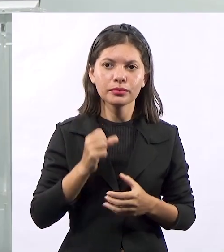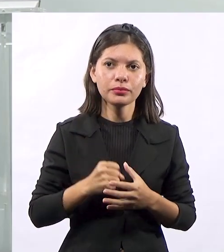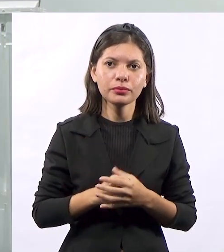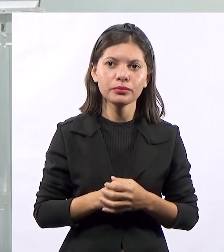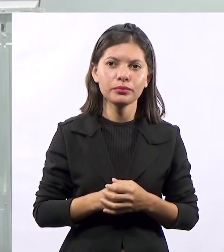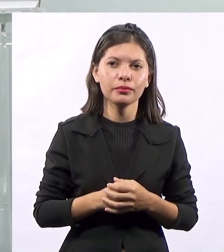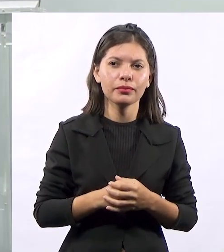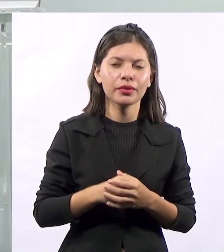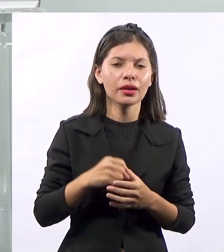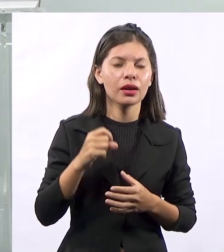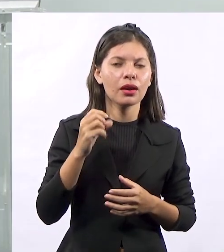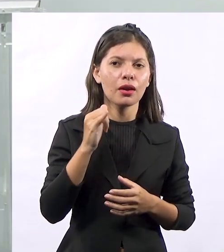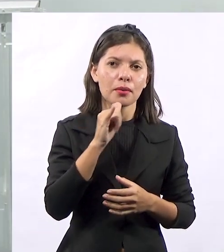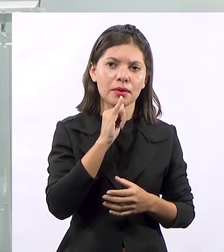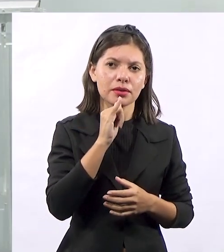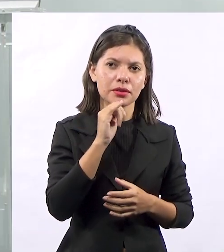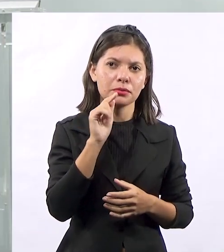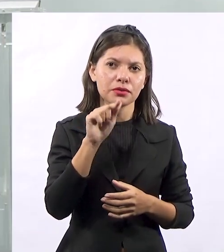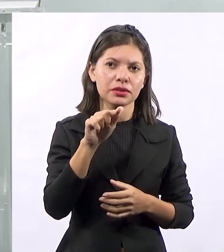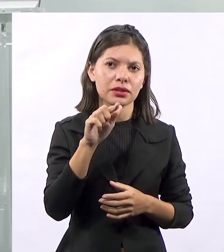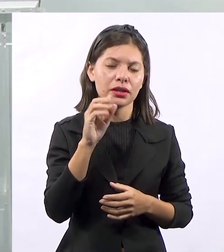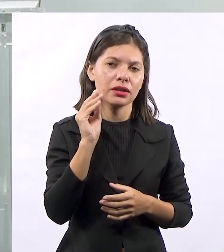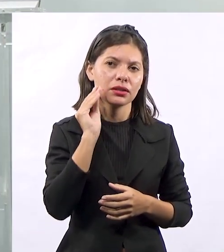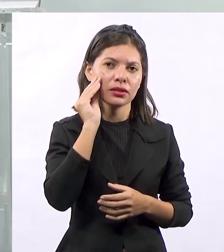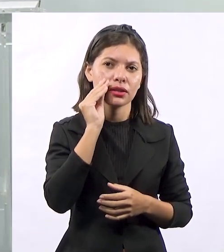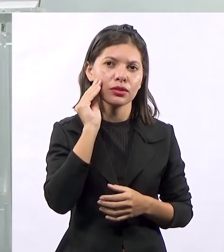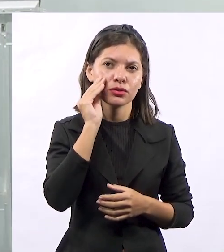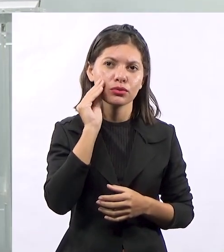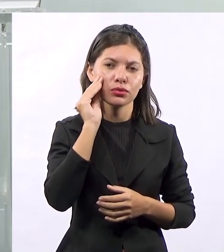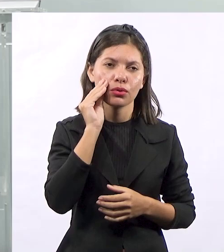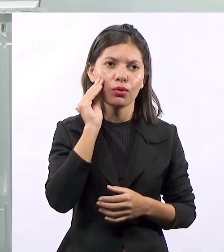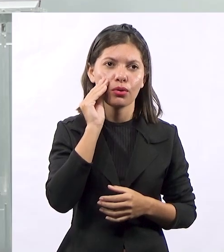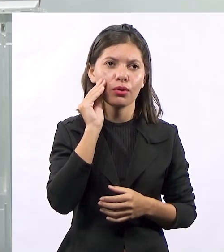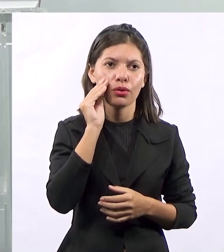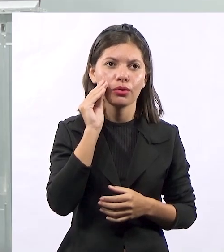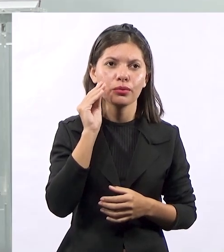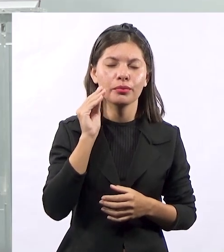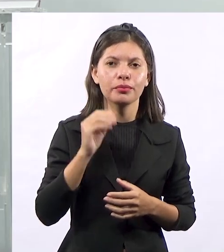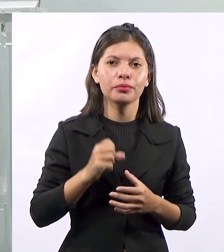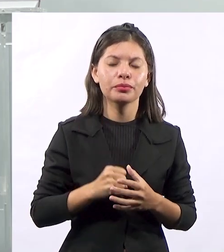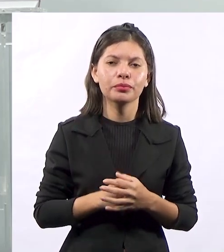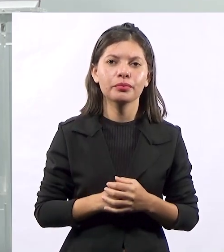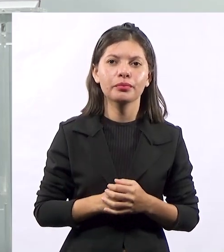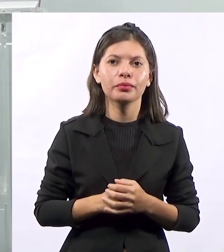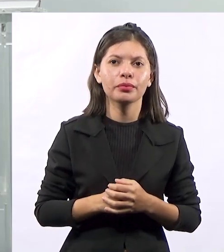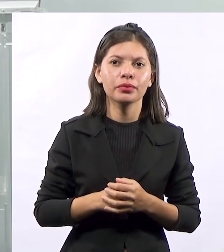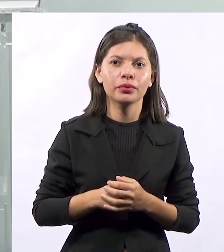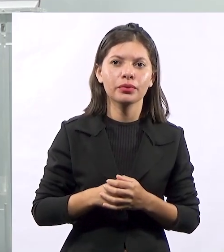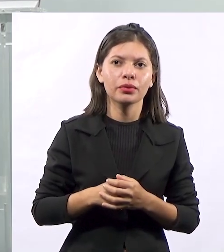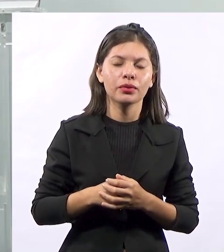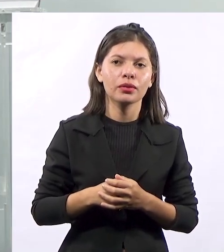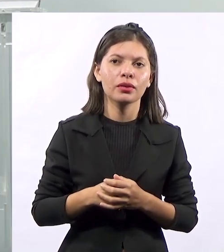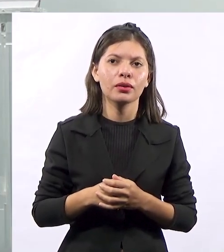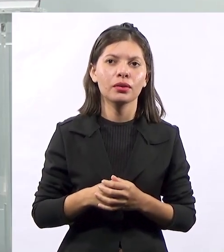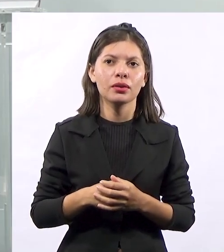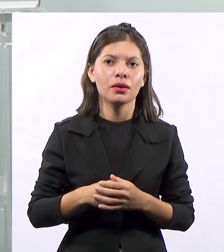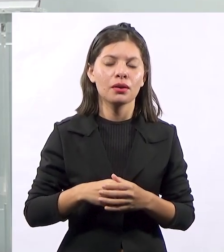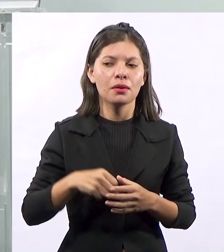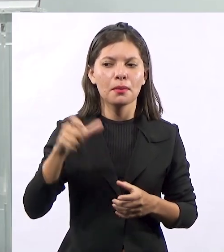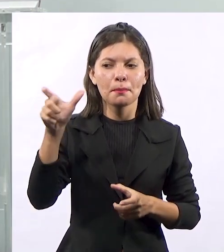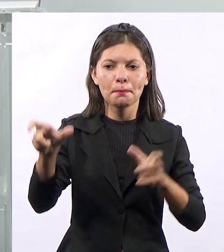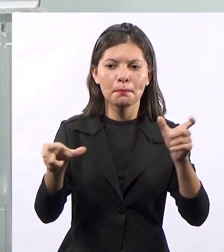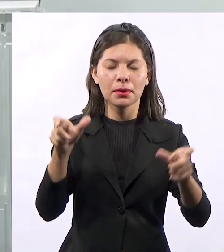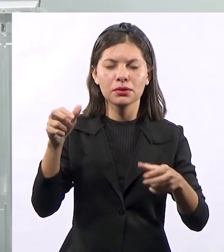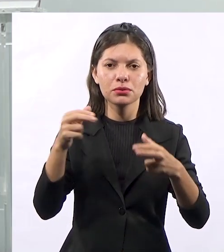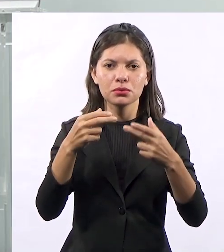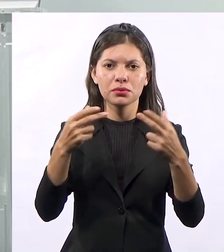você testou essa caneta com 2.000 pessoas escrevendo aqui no quadro e dessas 2.000,